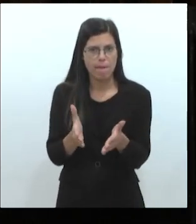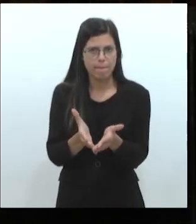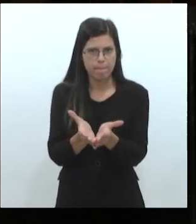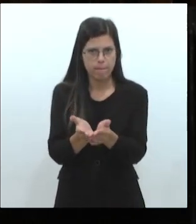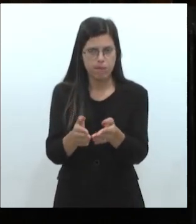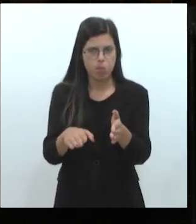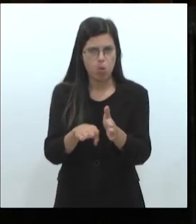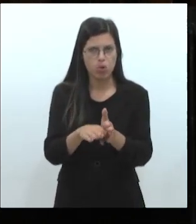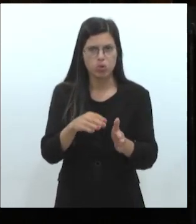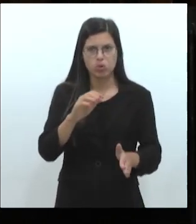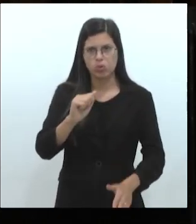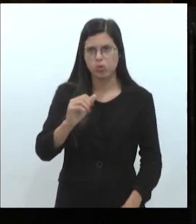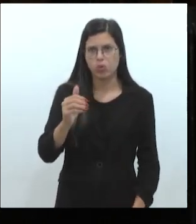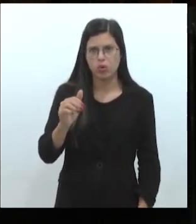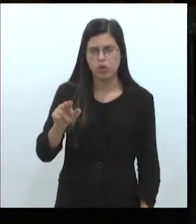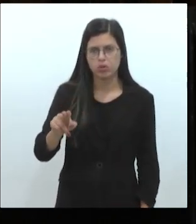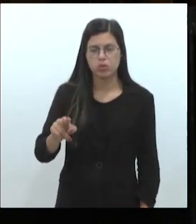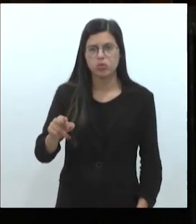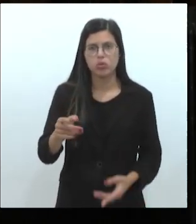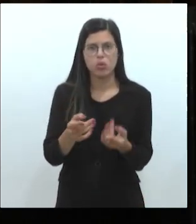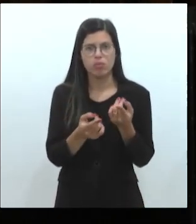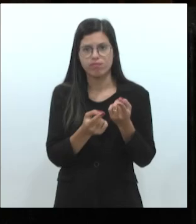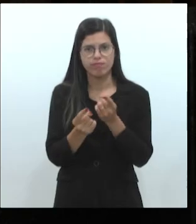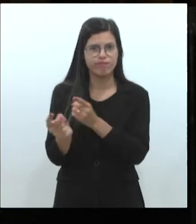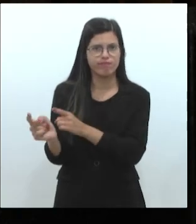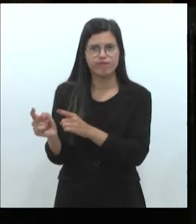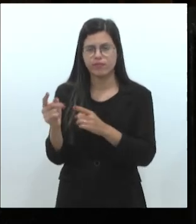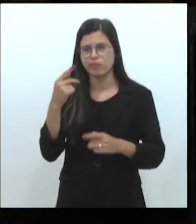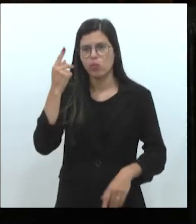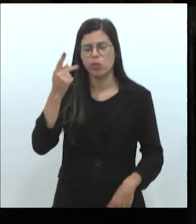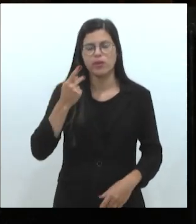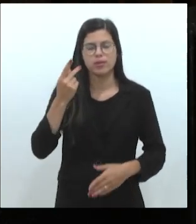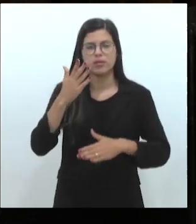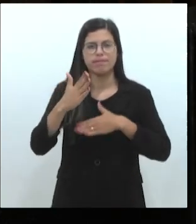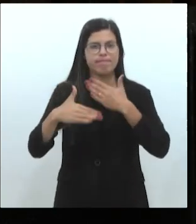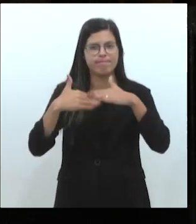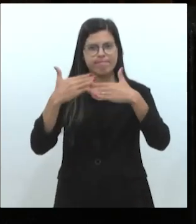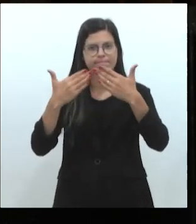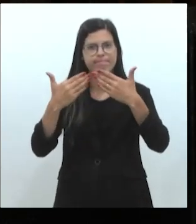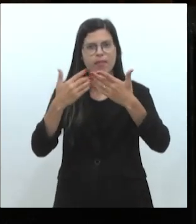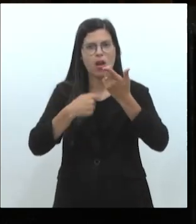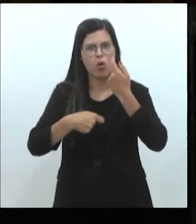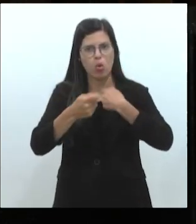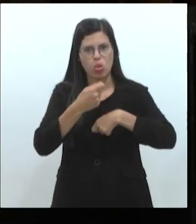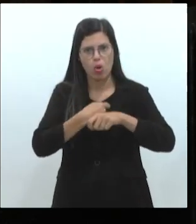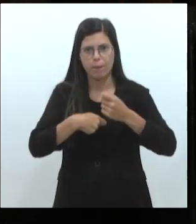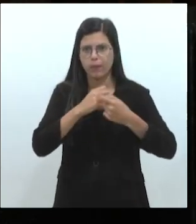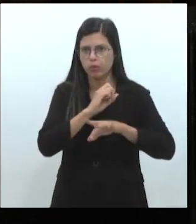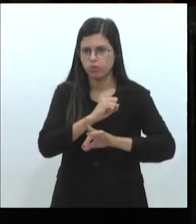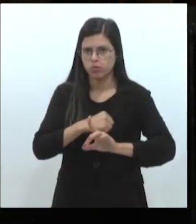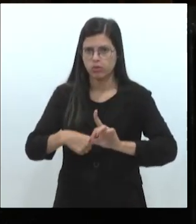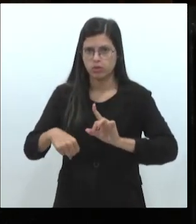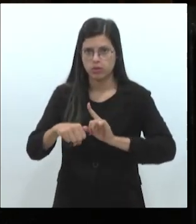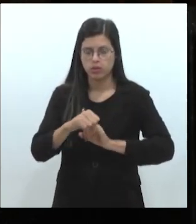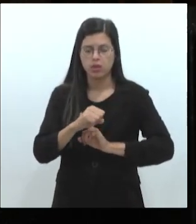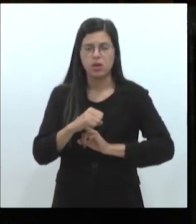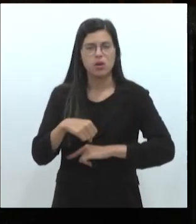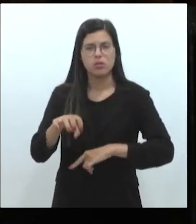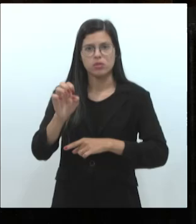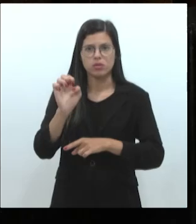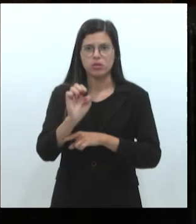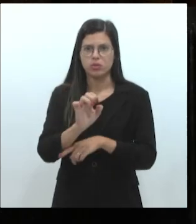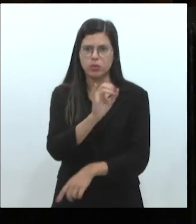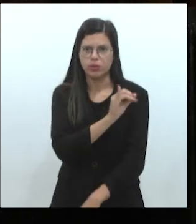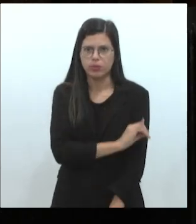contrariando a política de desenvolvimento econômico e social do Estado